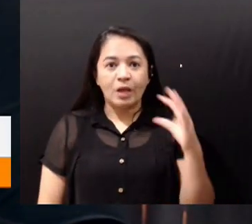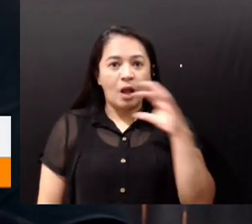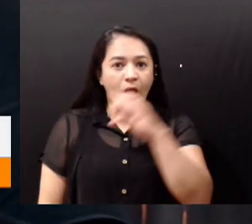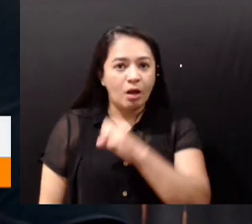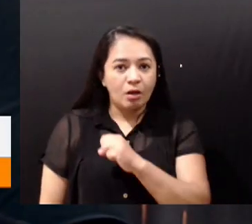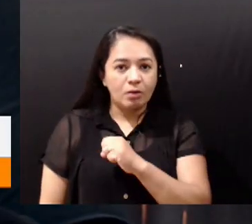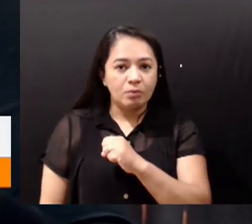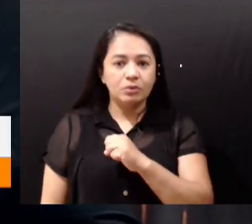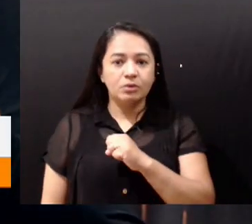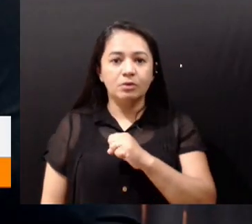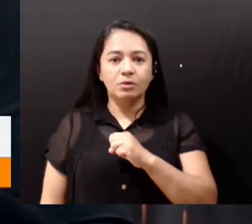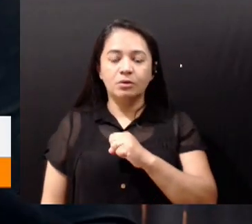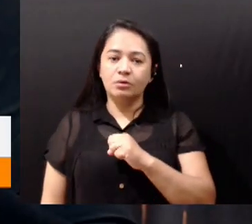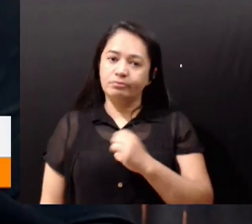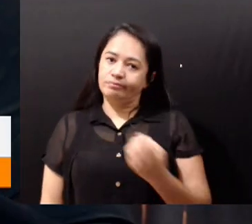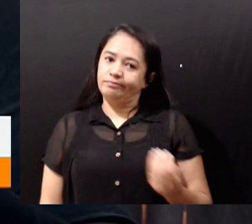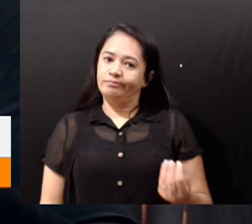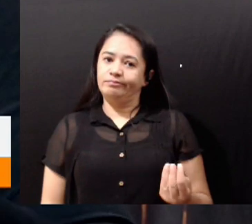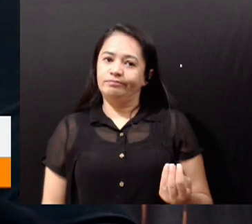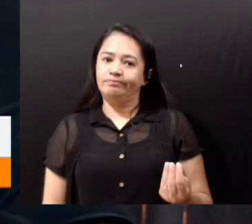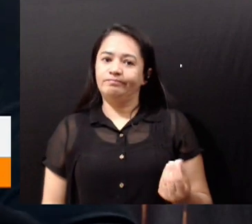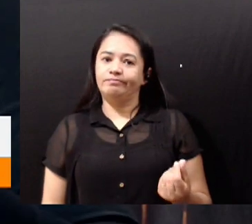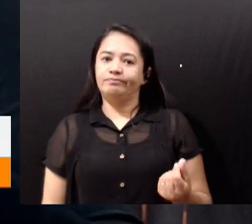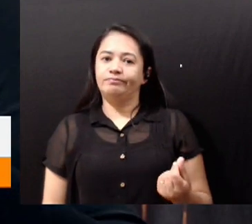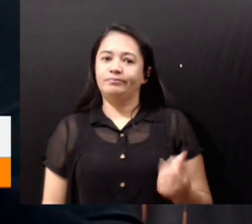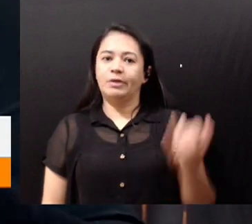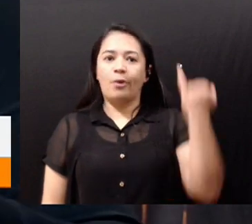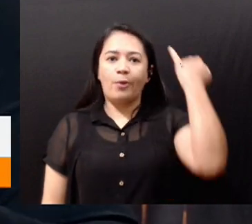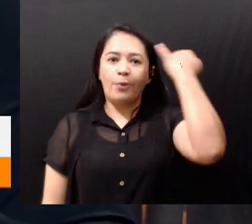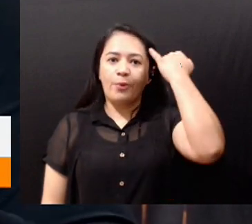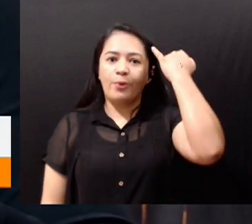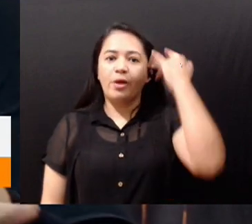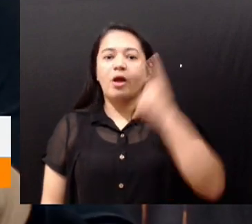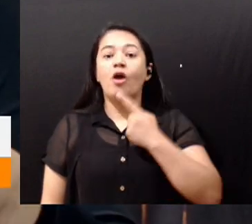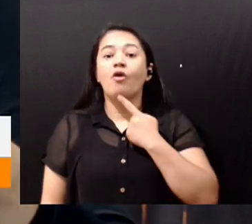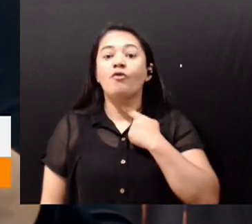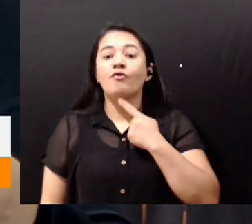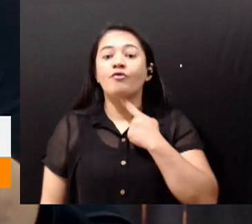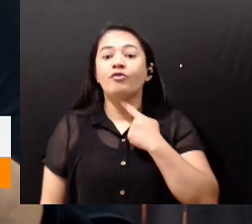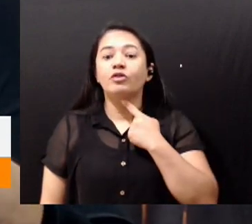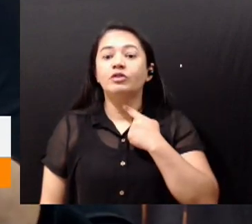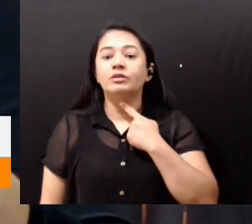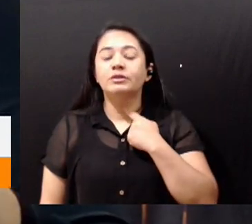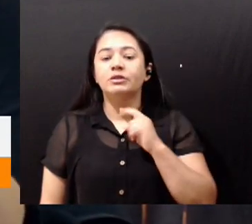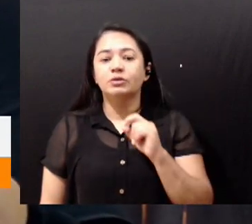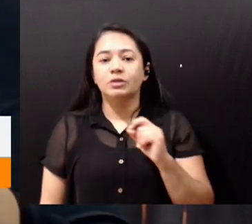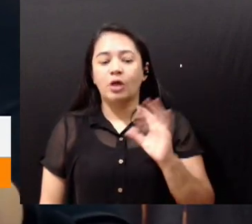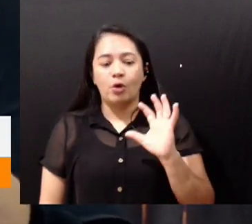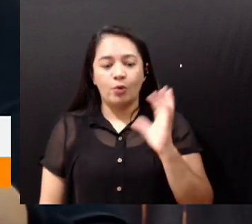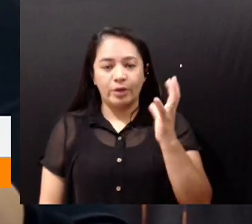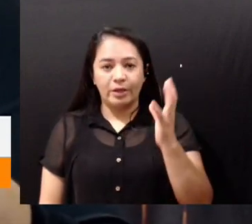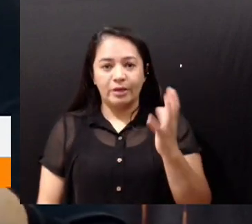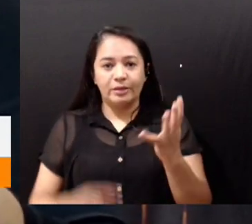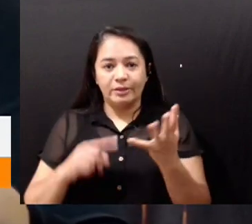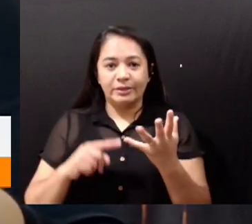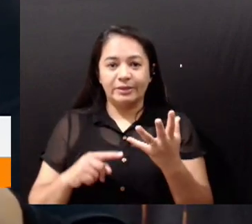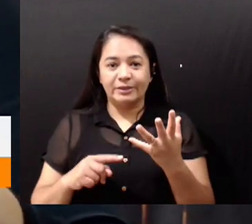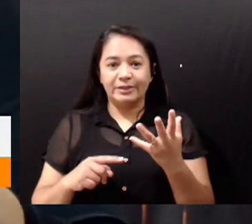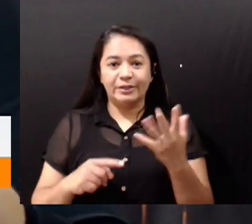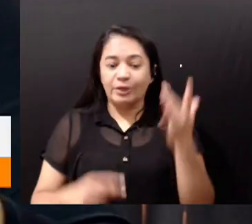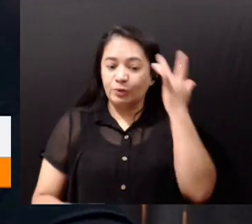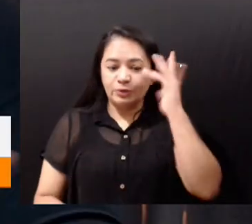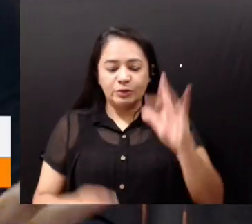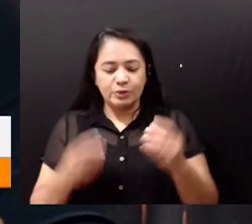rapidez é inconscientemente a vontade de que eu quero que tudo isso que eu não lidei, né, que eu não sei que eu não lidei, mas